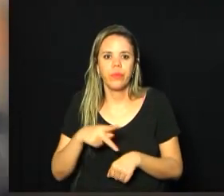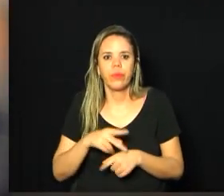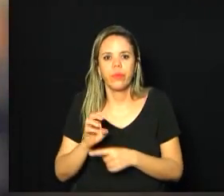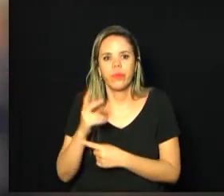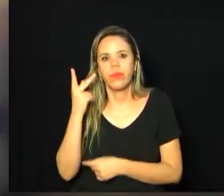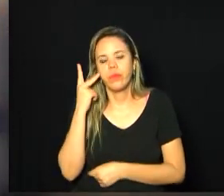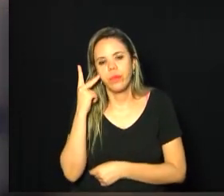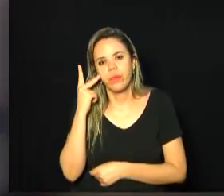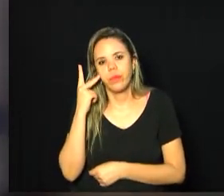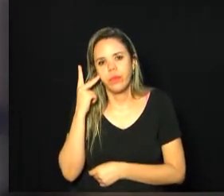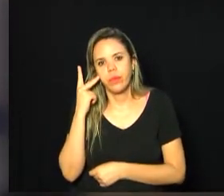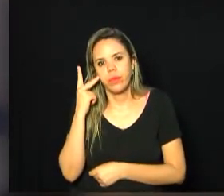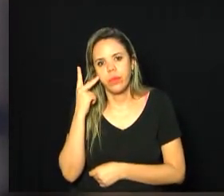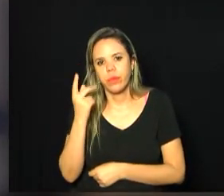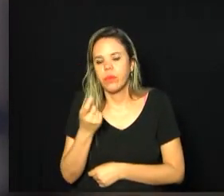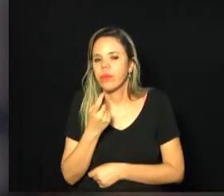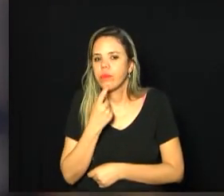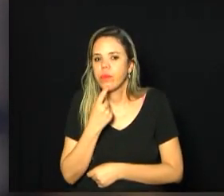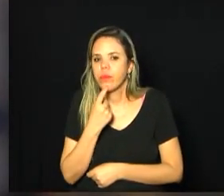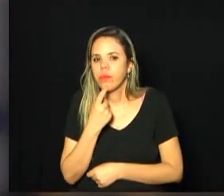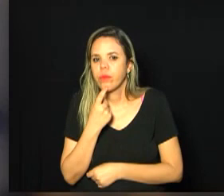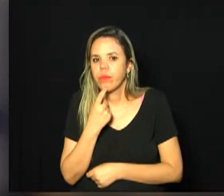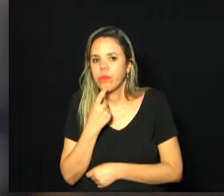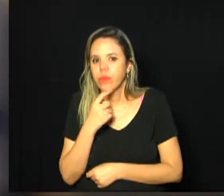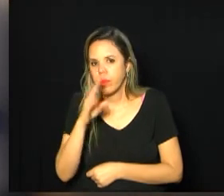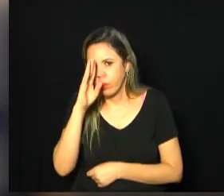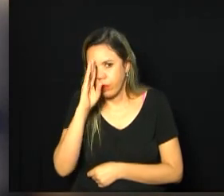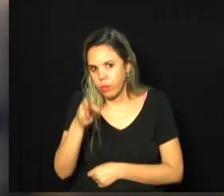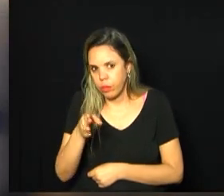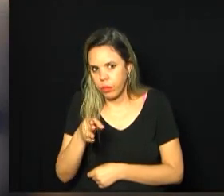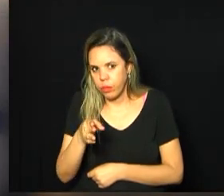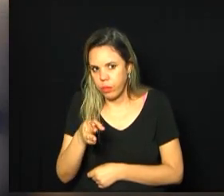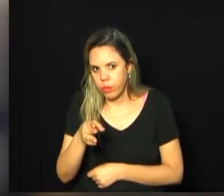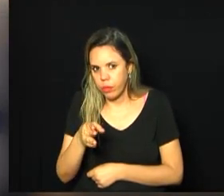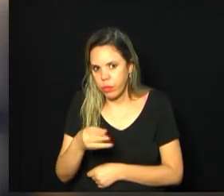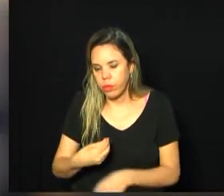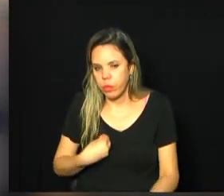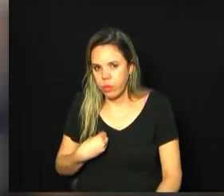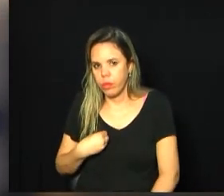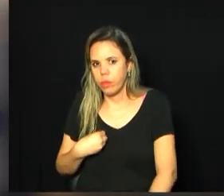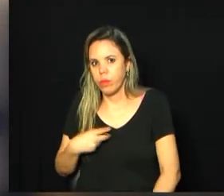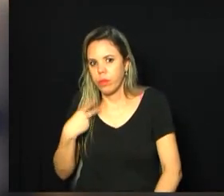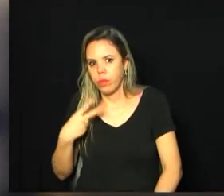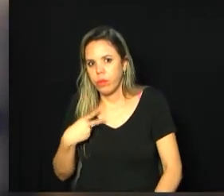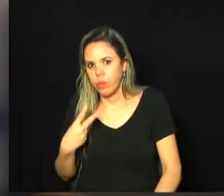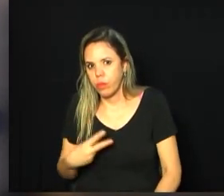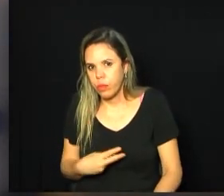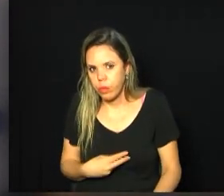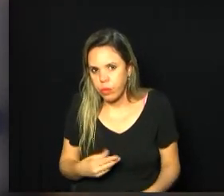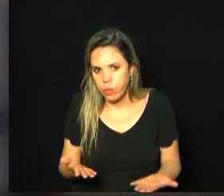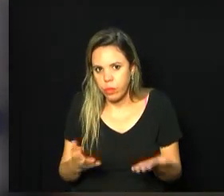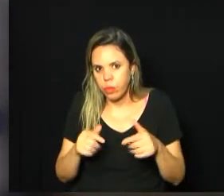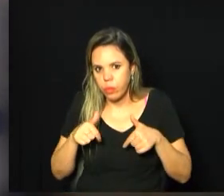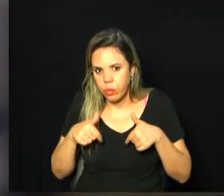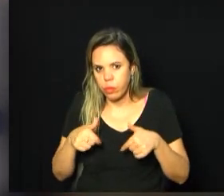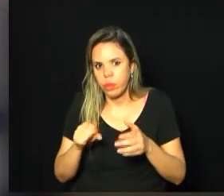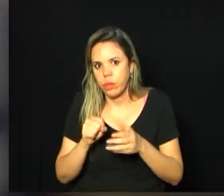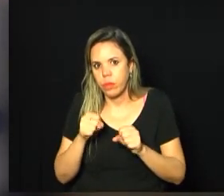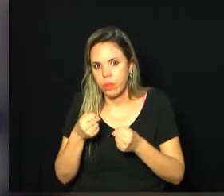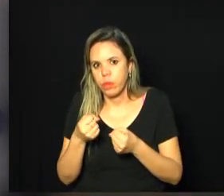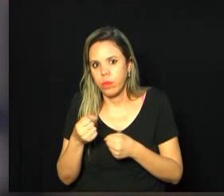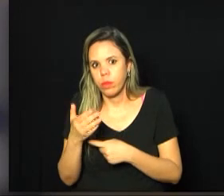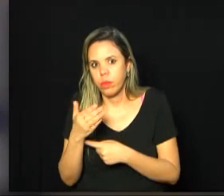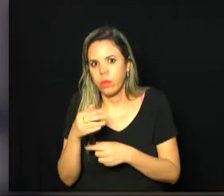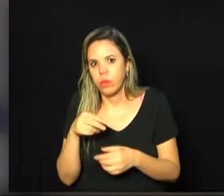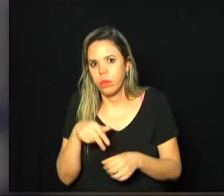São Paulo, na região metropolitana de Campinas e em Campinas, principalmente, onde eu estou como parlamentar e levantando essa bandeira aqui em nome